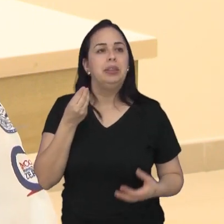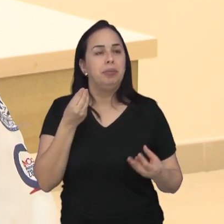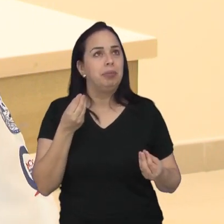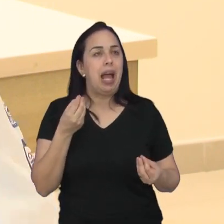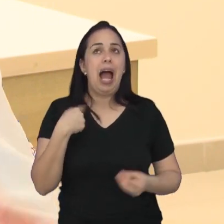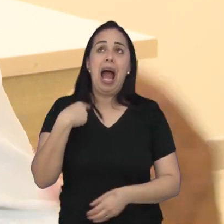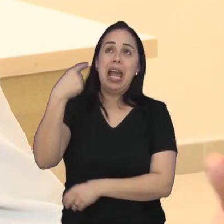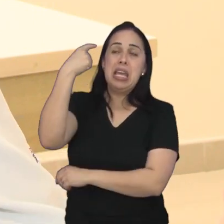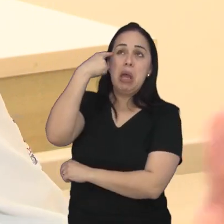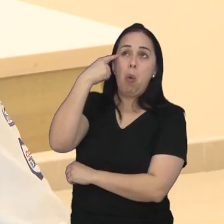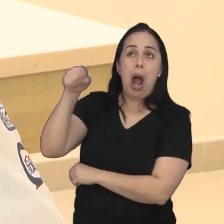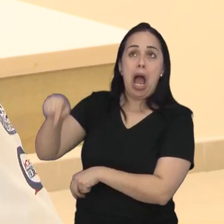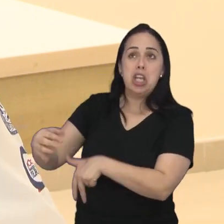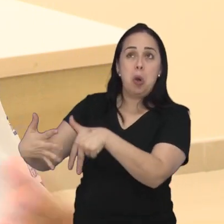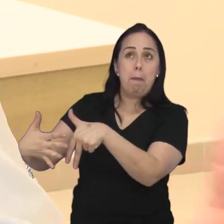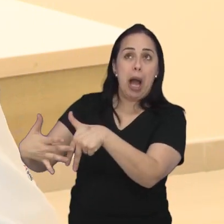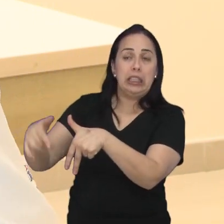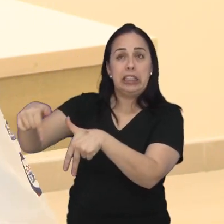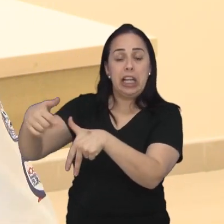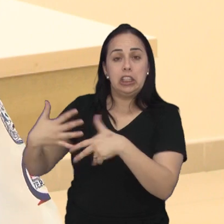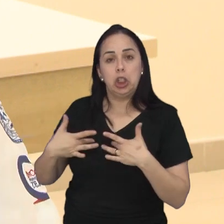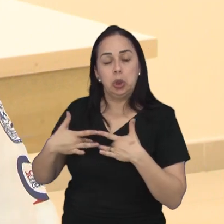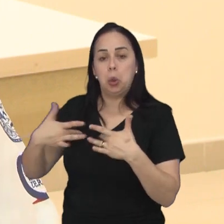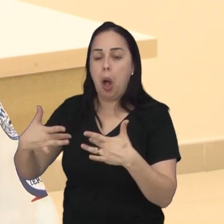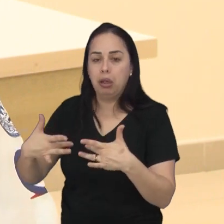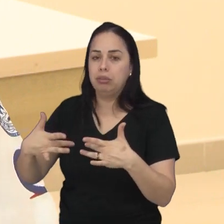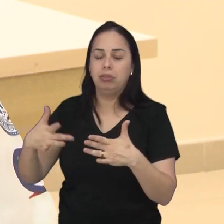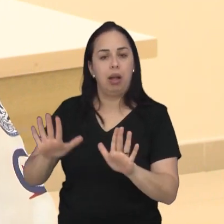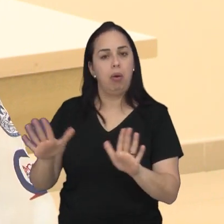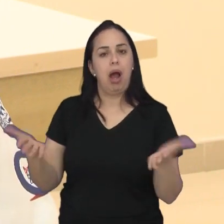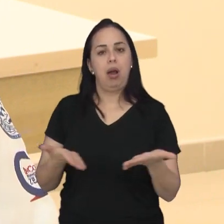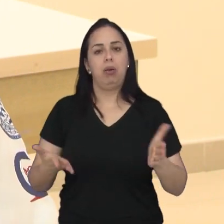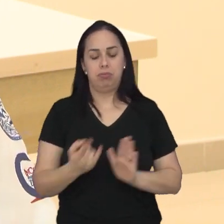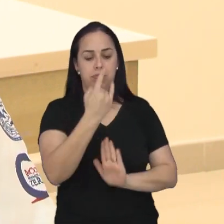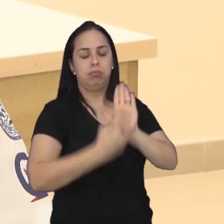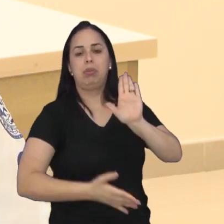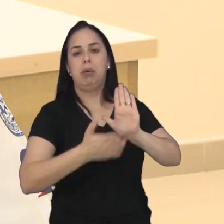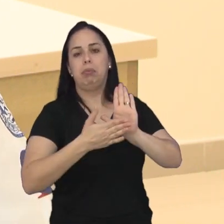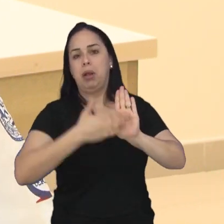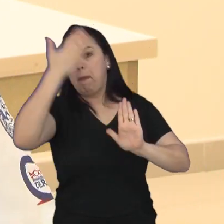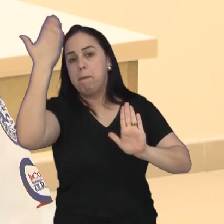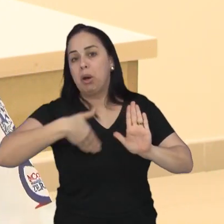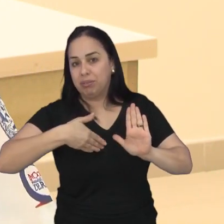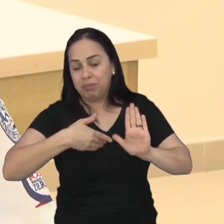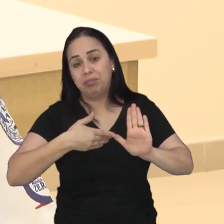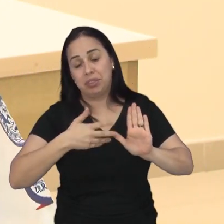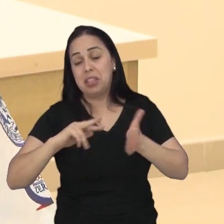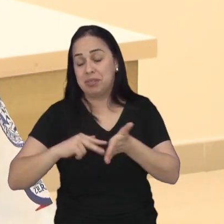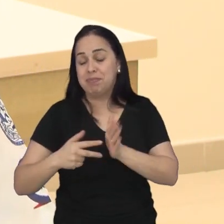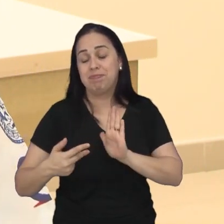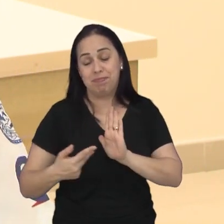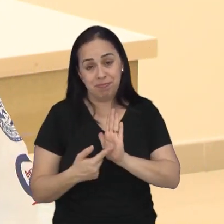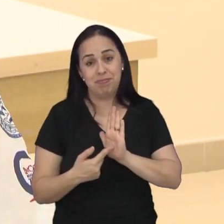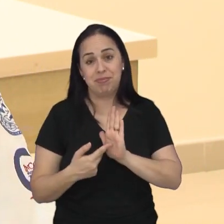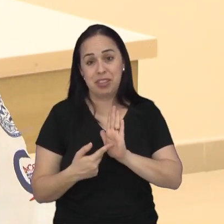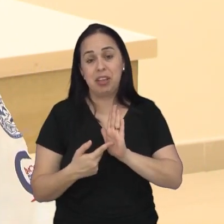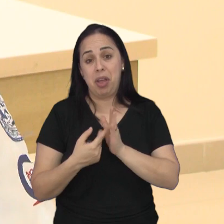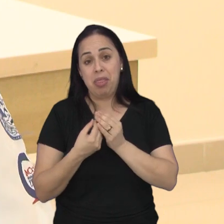de achismo ou de opiniões para a gente poder ter algo escrito que pode